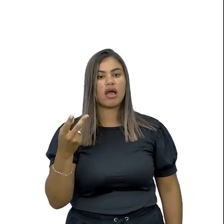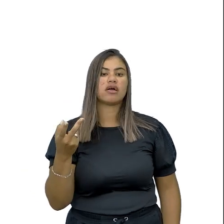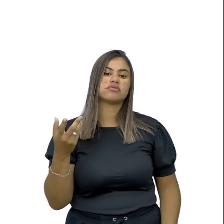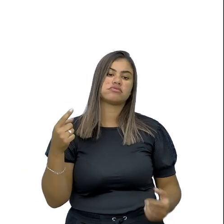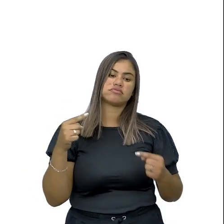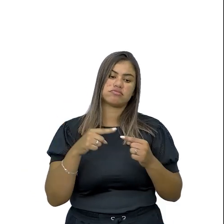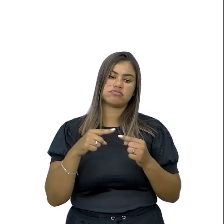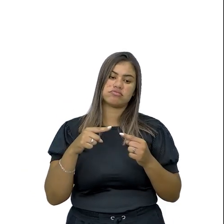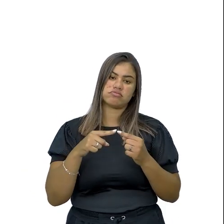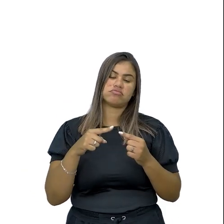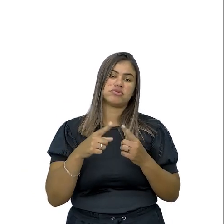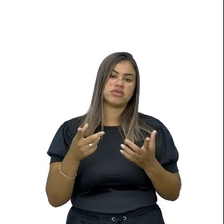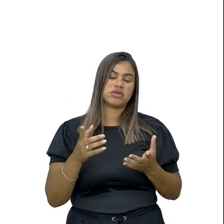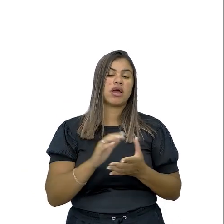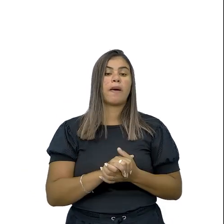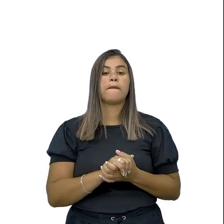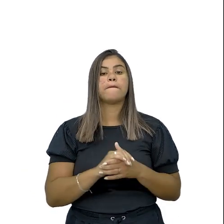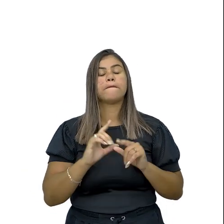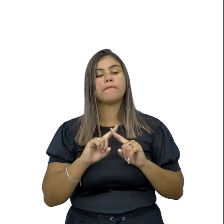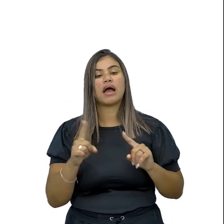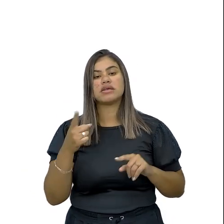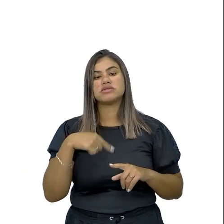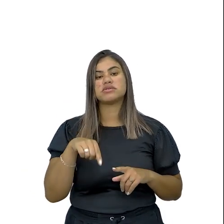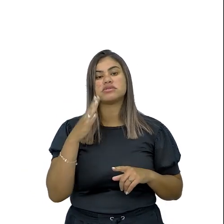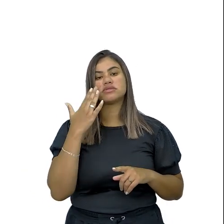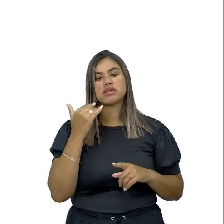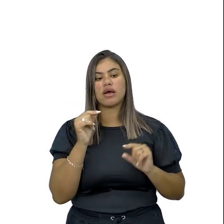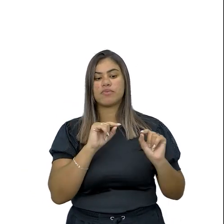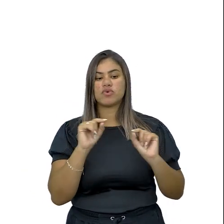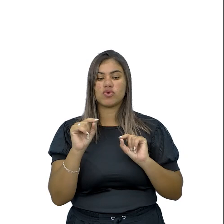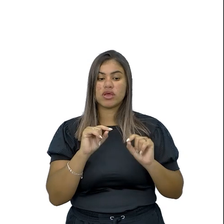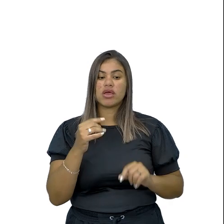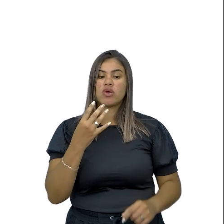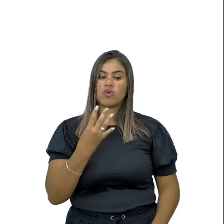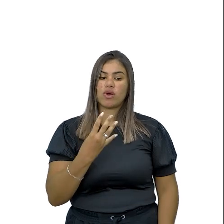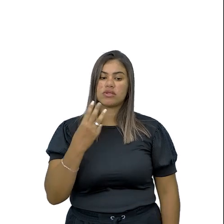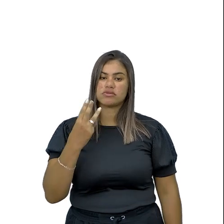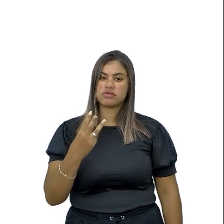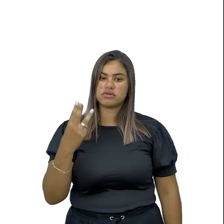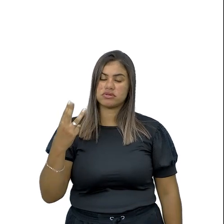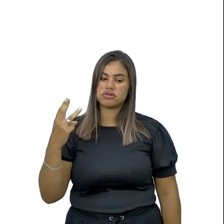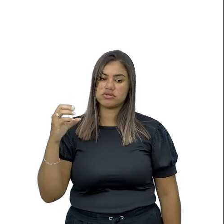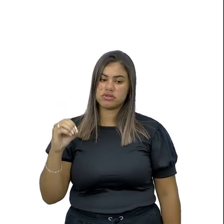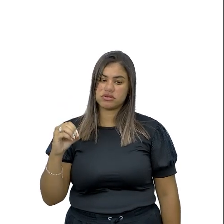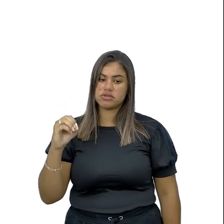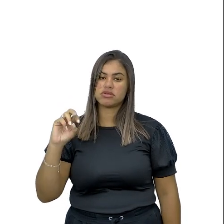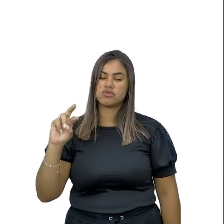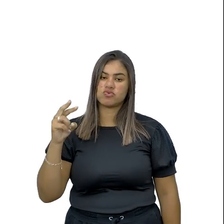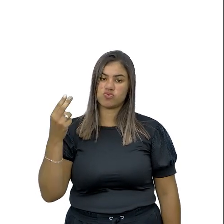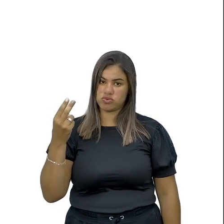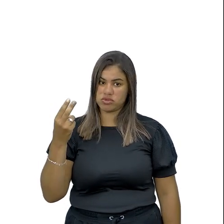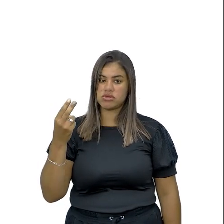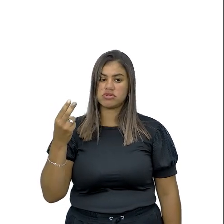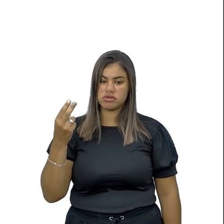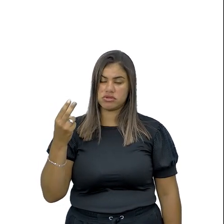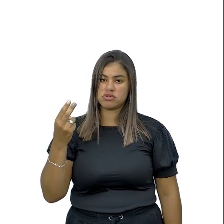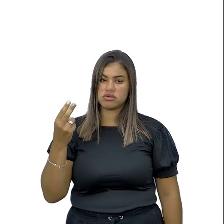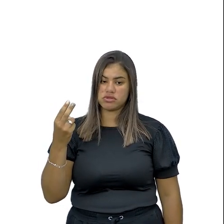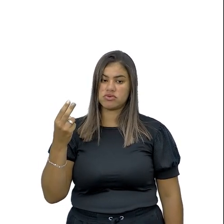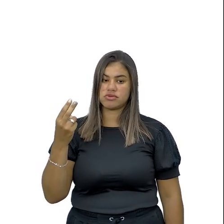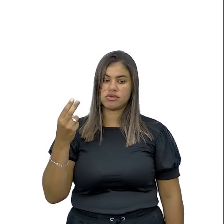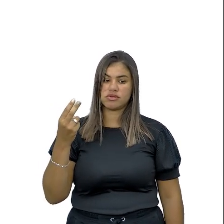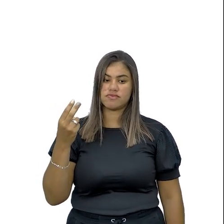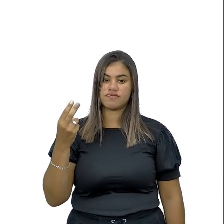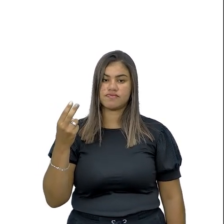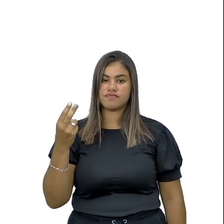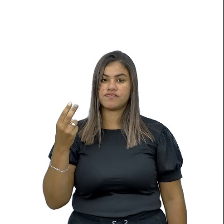né? Mas a gente sabe que na hora de fazer 4.330 vezes 4.330, o que equivale a 4.330